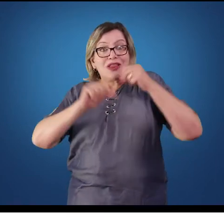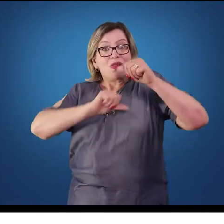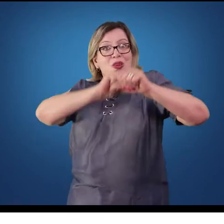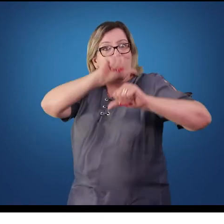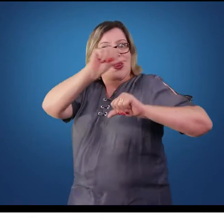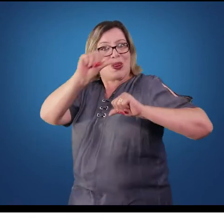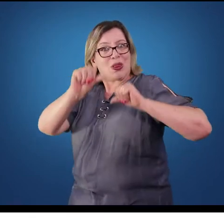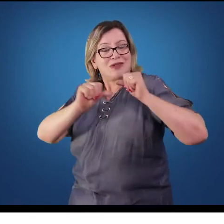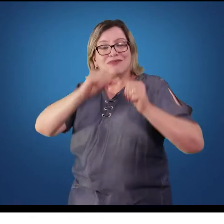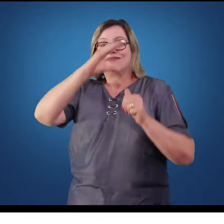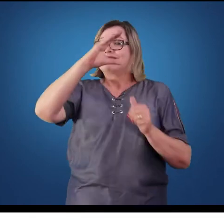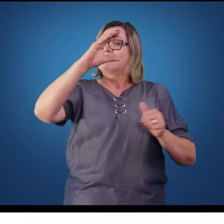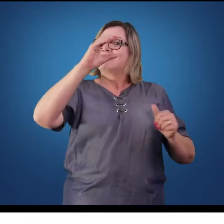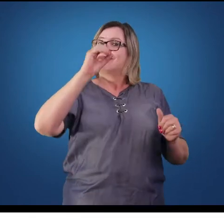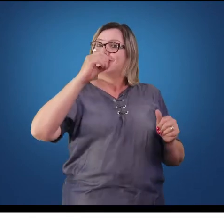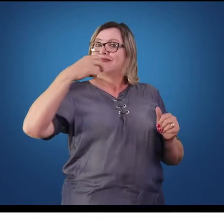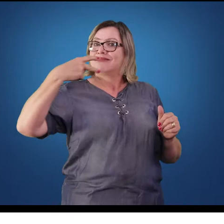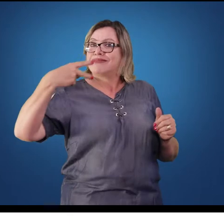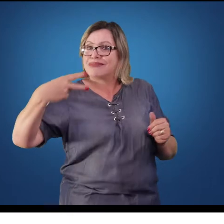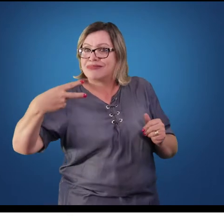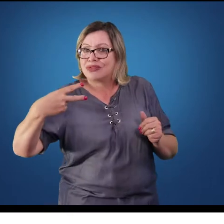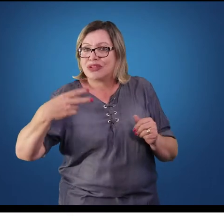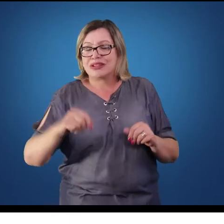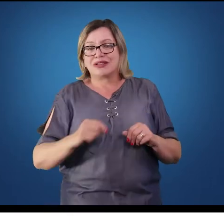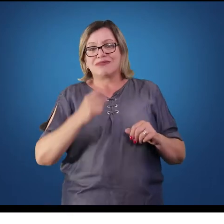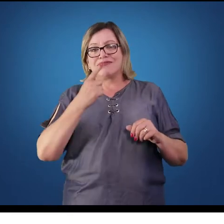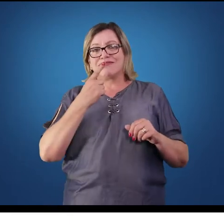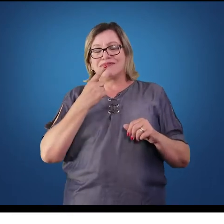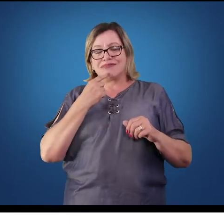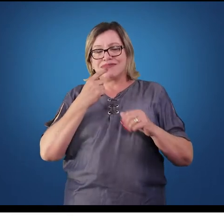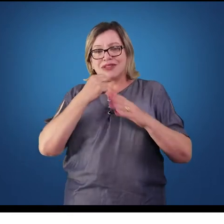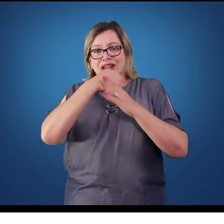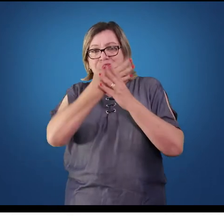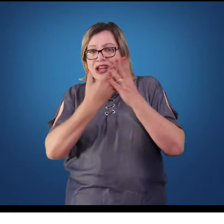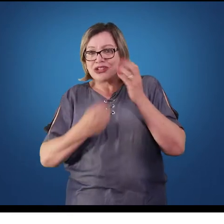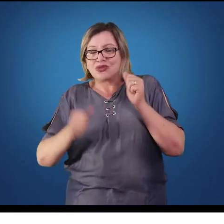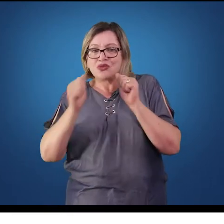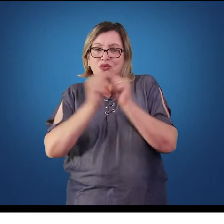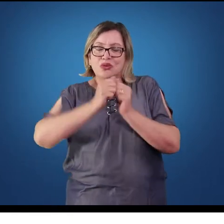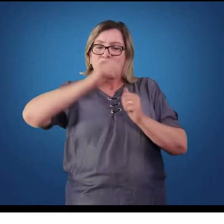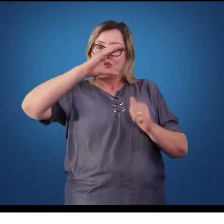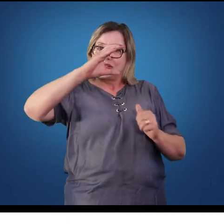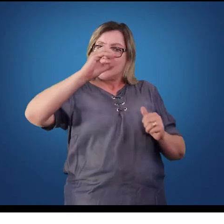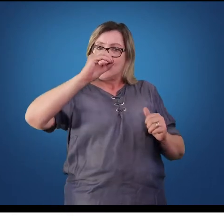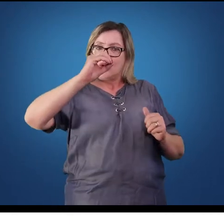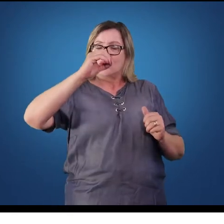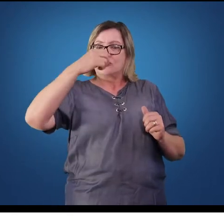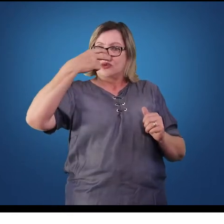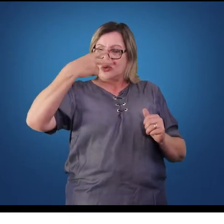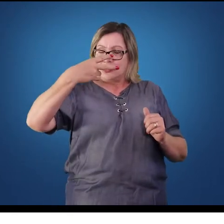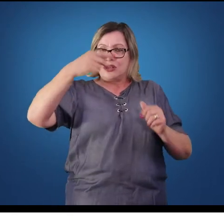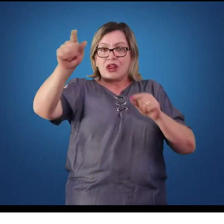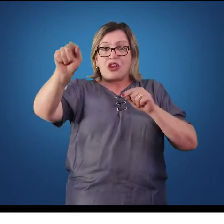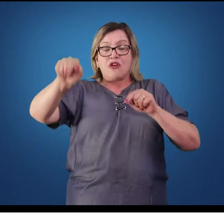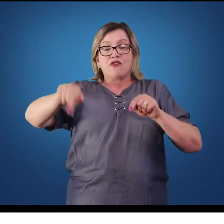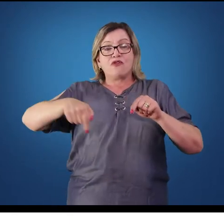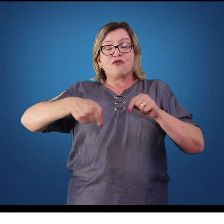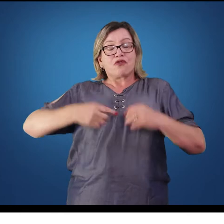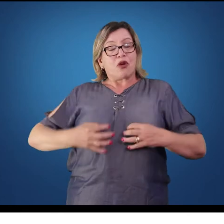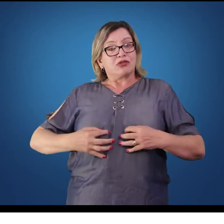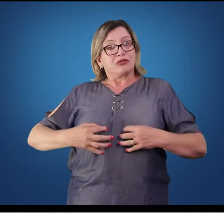que acontece então é que o sangue venoso retorna ao pulmão com uma concentração ao redor de